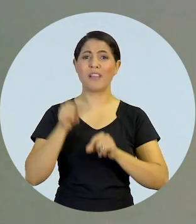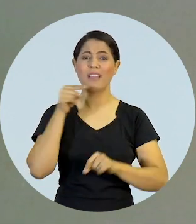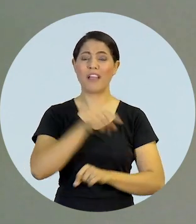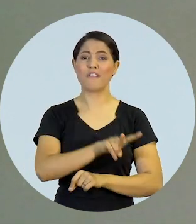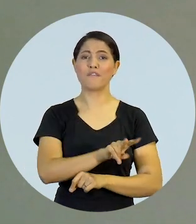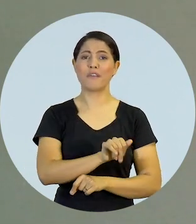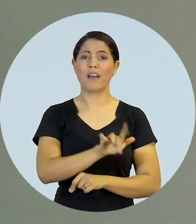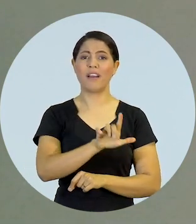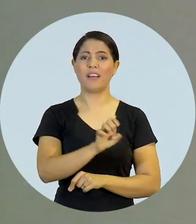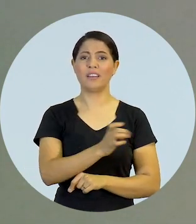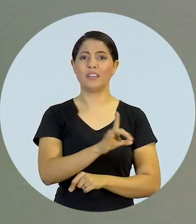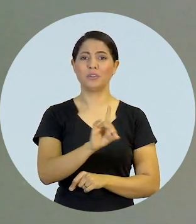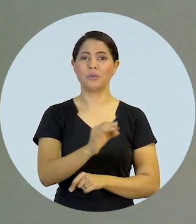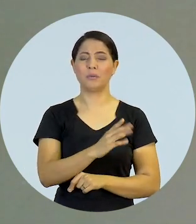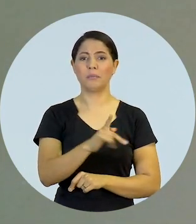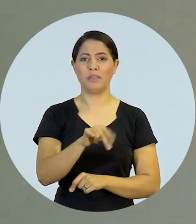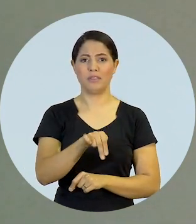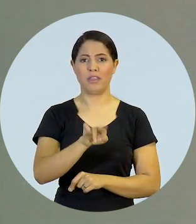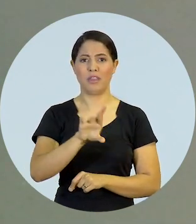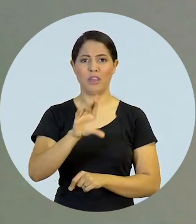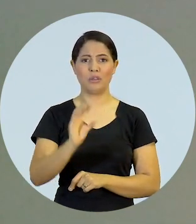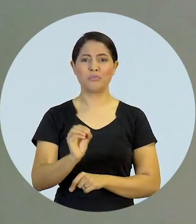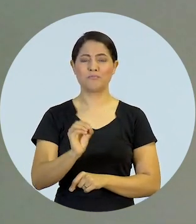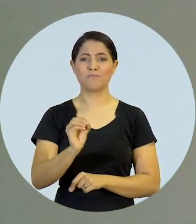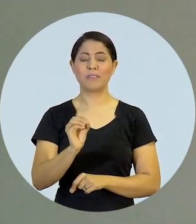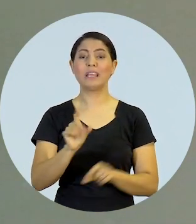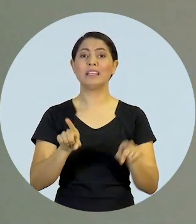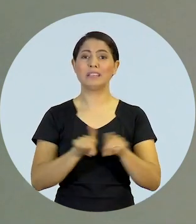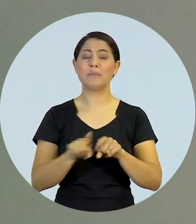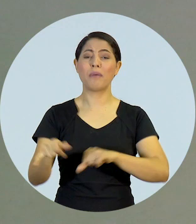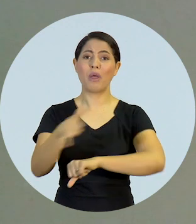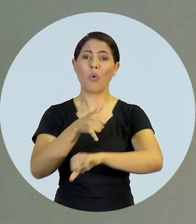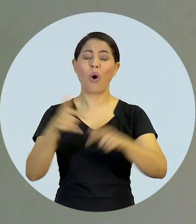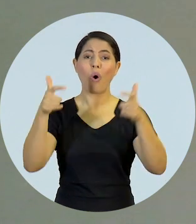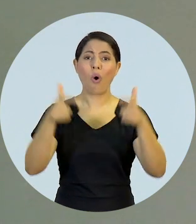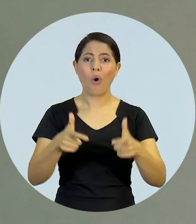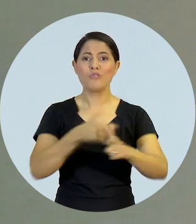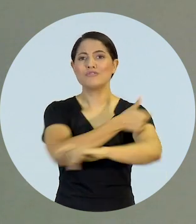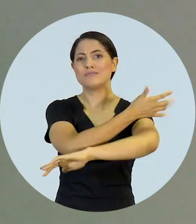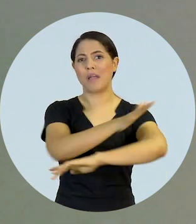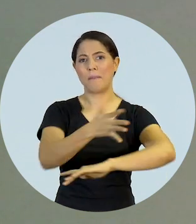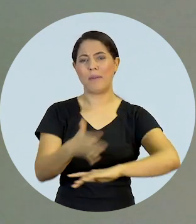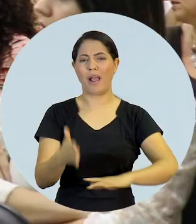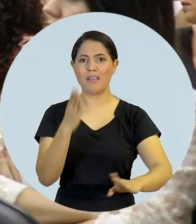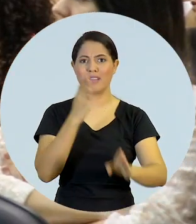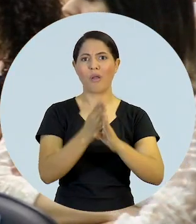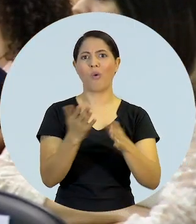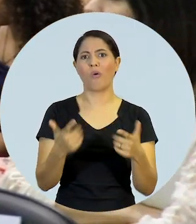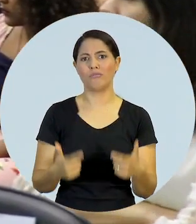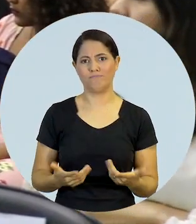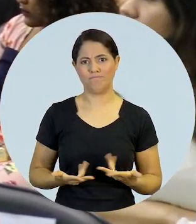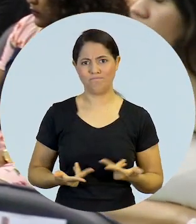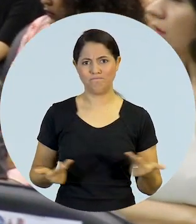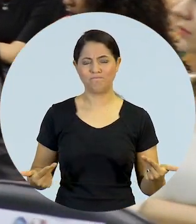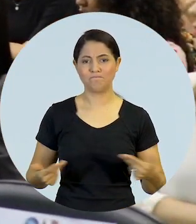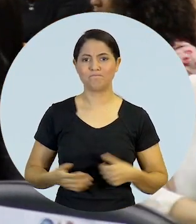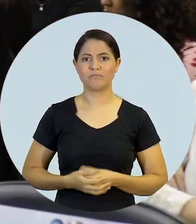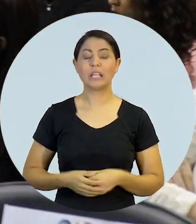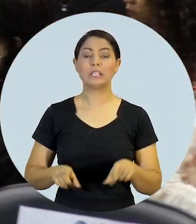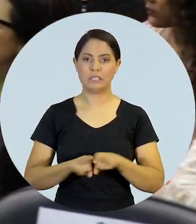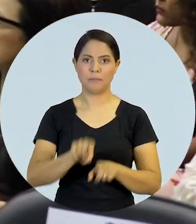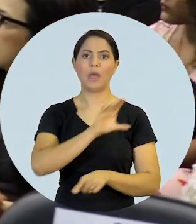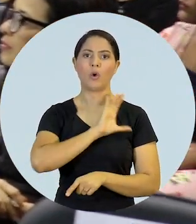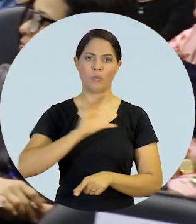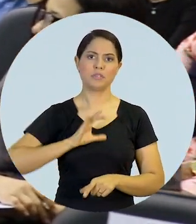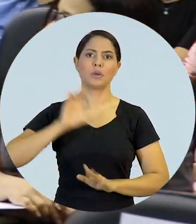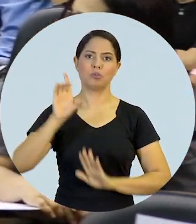do Pinheiro, e como se não bastasse, o óleo chega às nossas praias. A Comissão Nacional de Direito